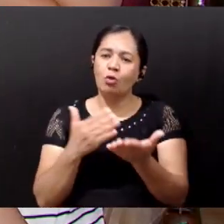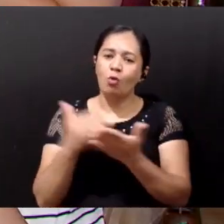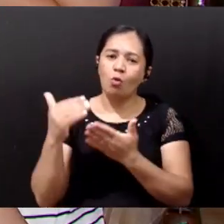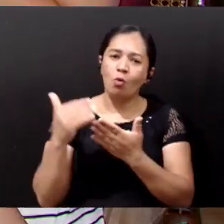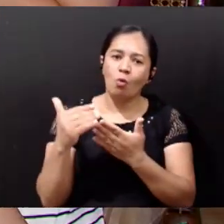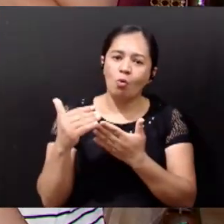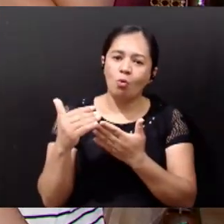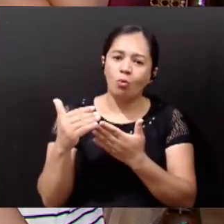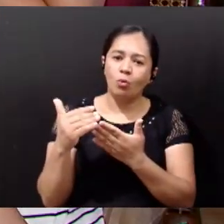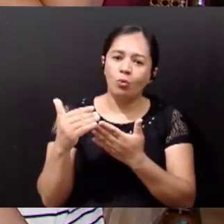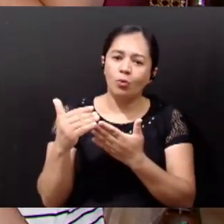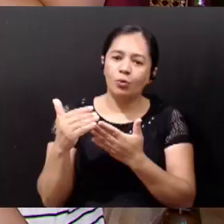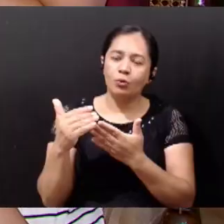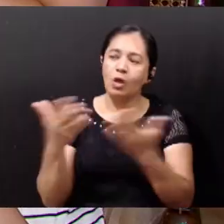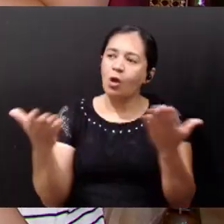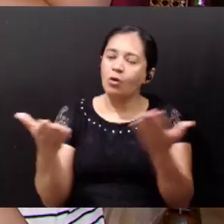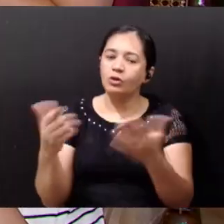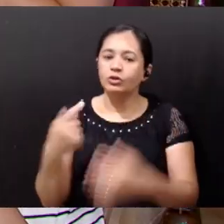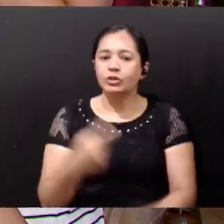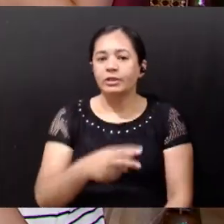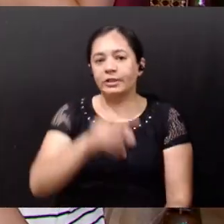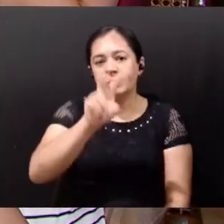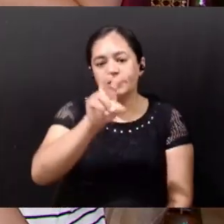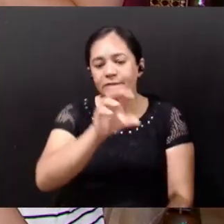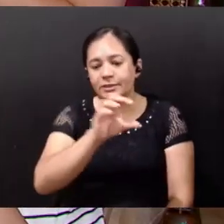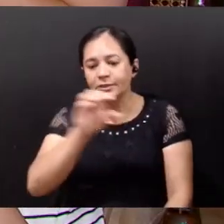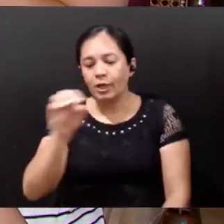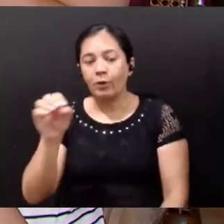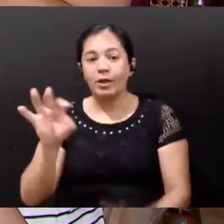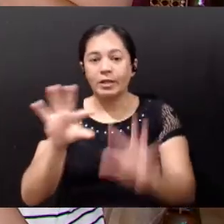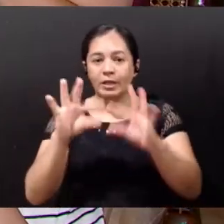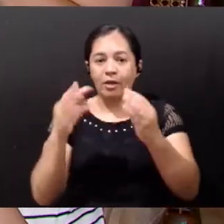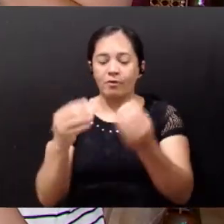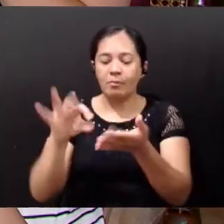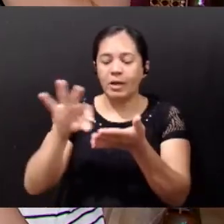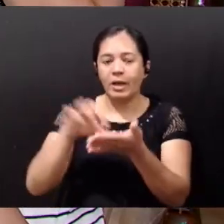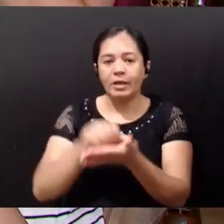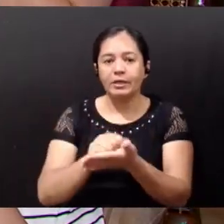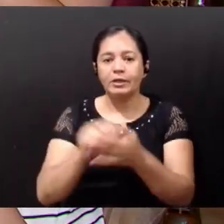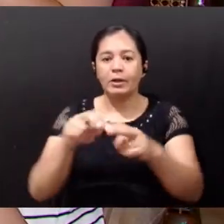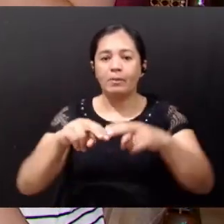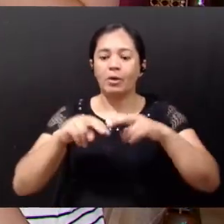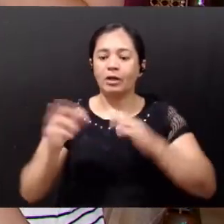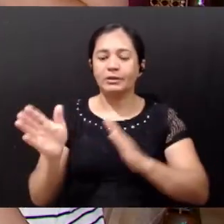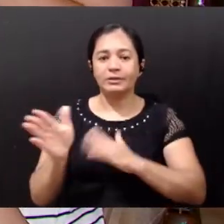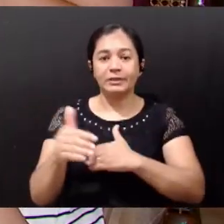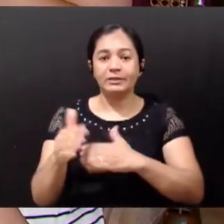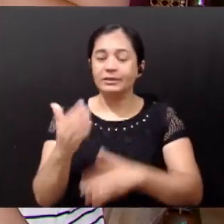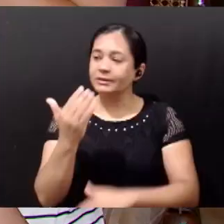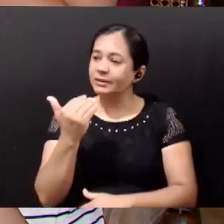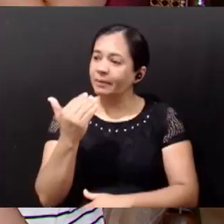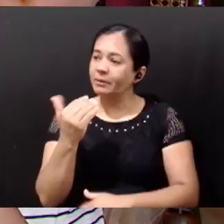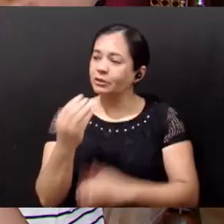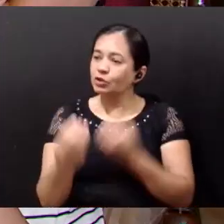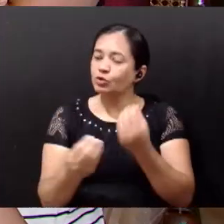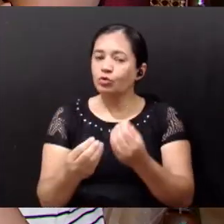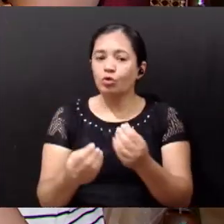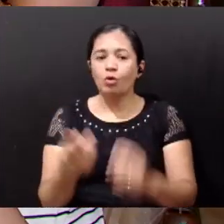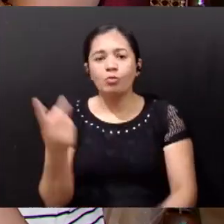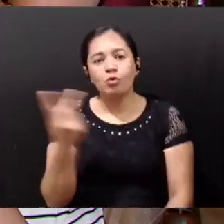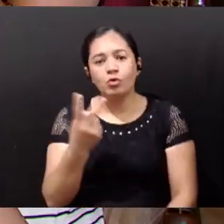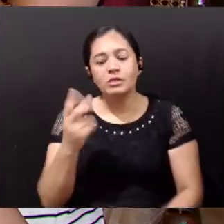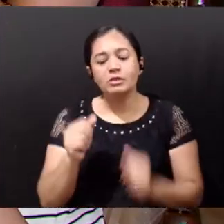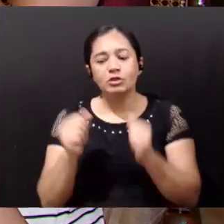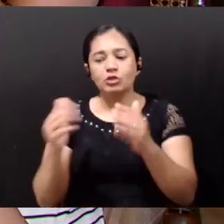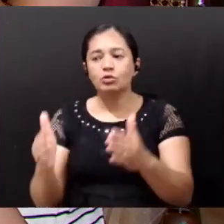olha, hoje a gente tem 50 famílias cadastradas com a questão da cesta básica. Como passou para esse segundo passo? Na verdade,